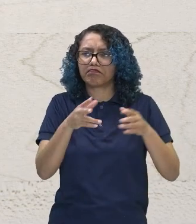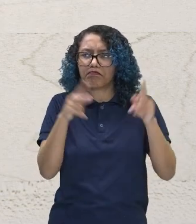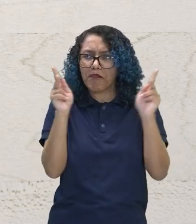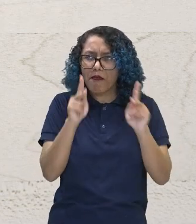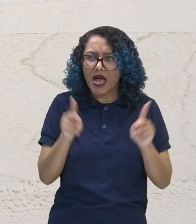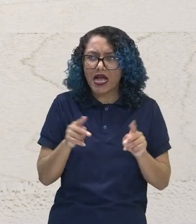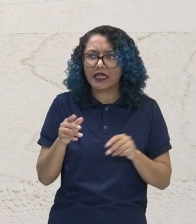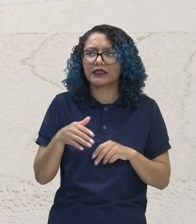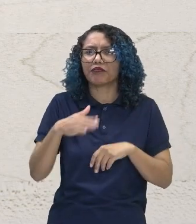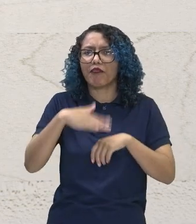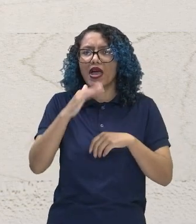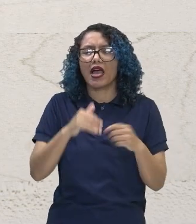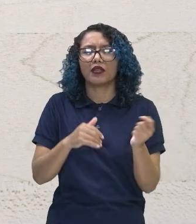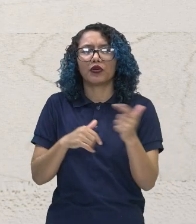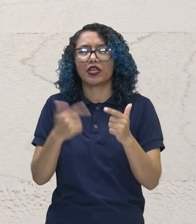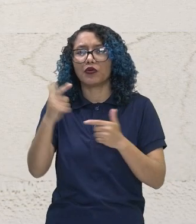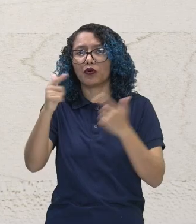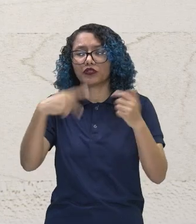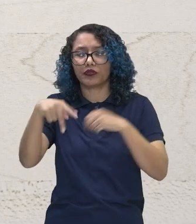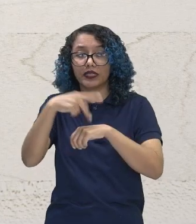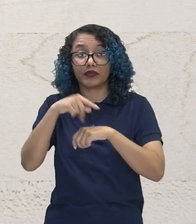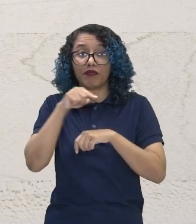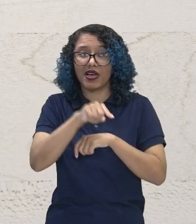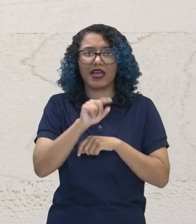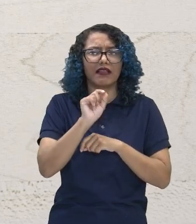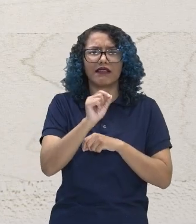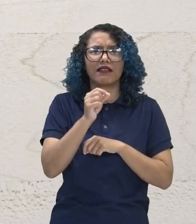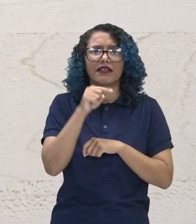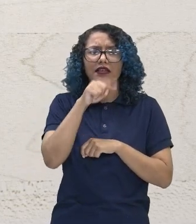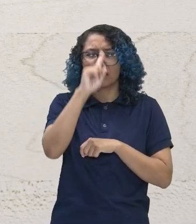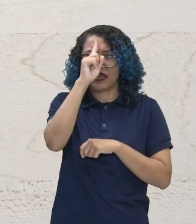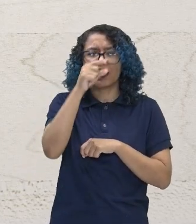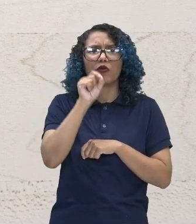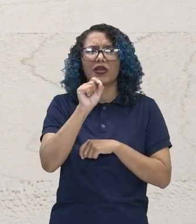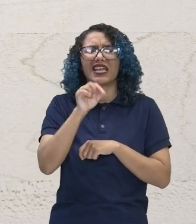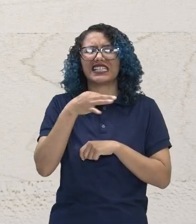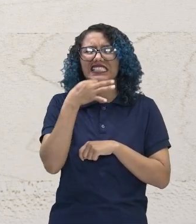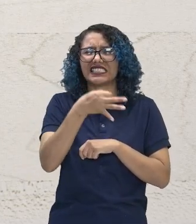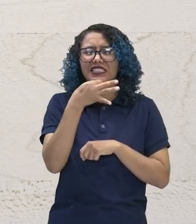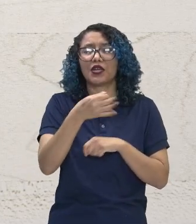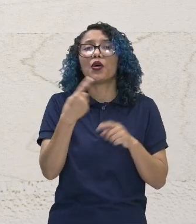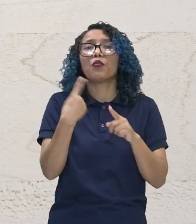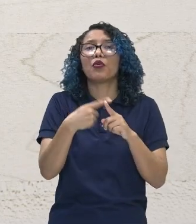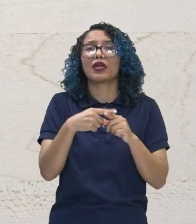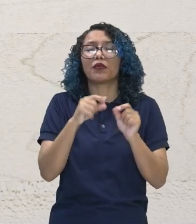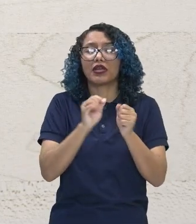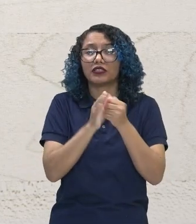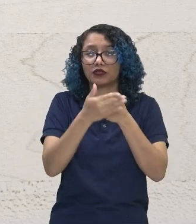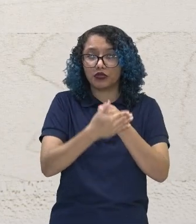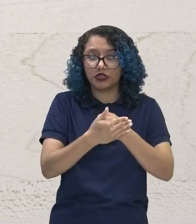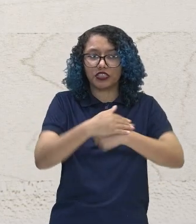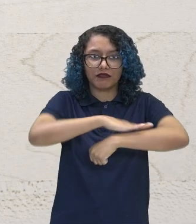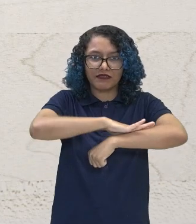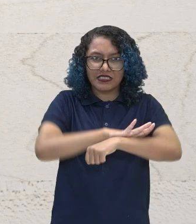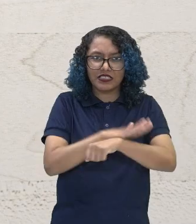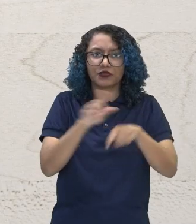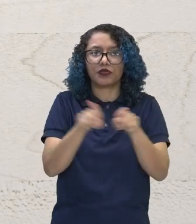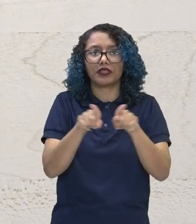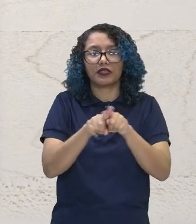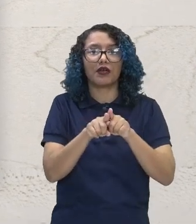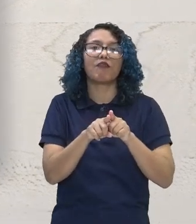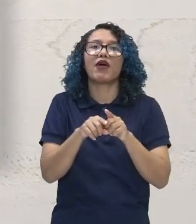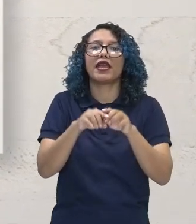em outros países. Essa ideia foi posteriormente criticada por mascarar o racismo e as desigualdades